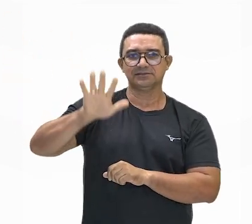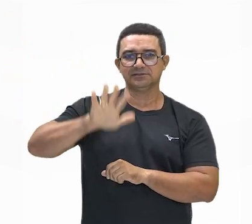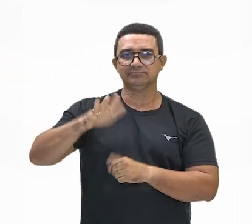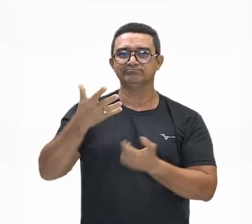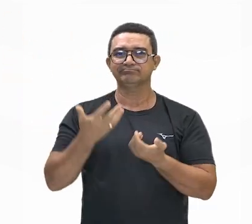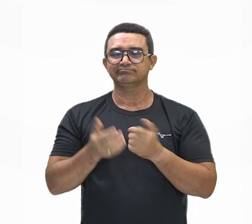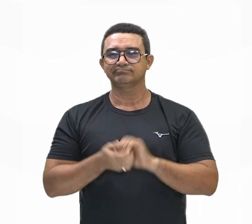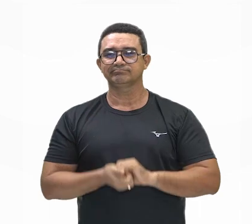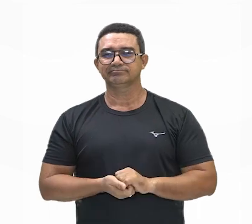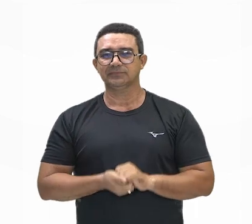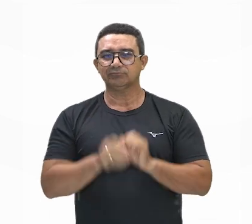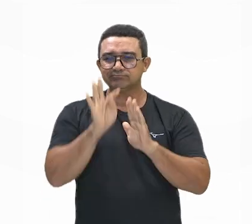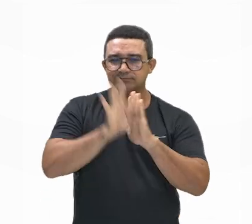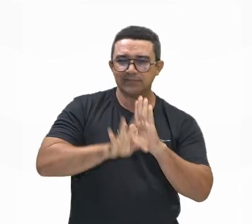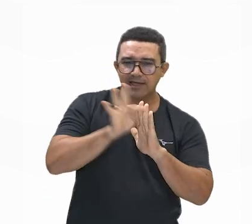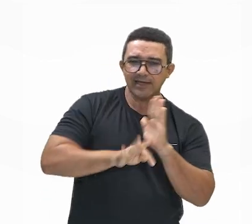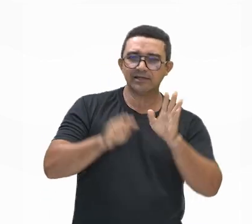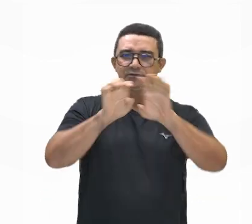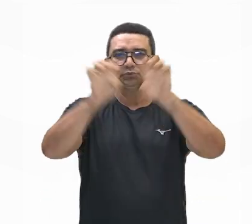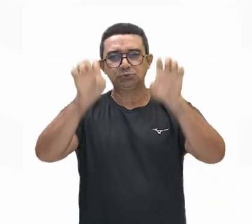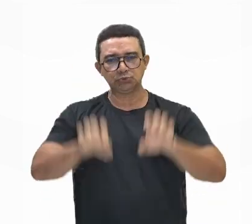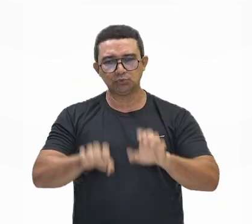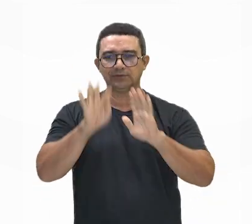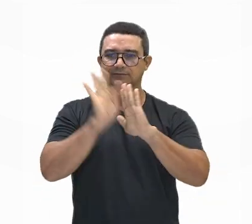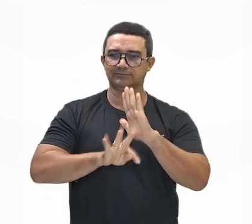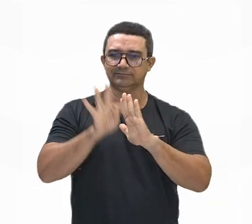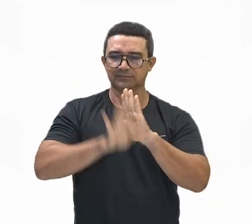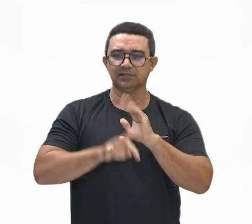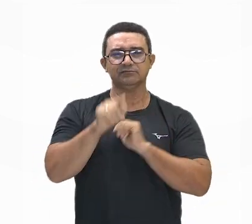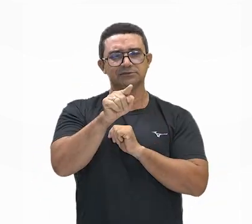a estrutura dele, você consegue